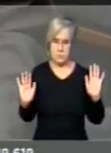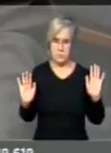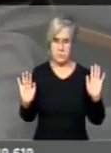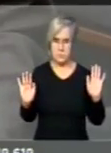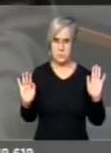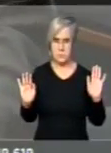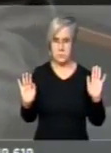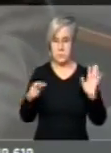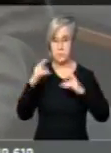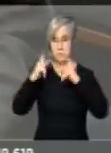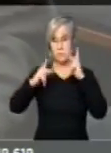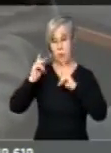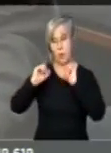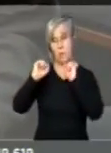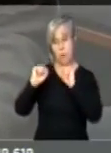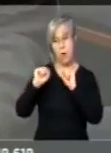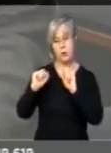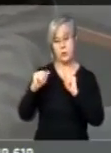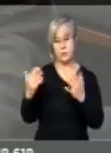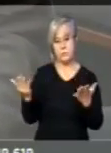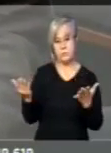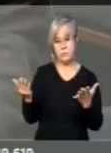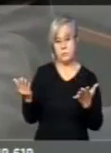Então, o político pode ser